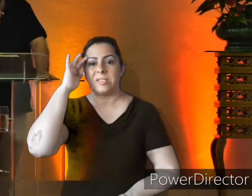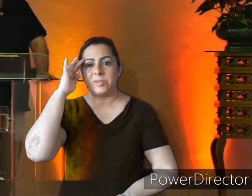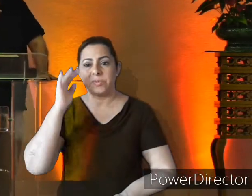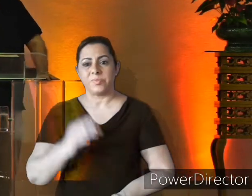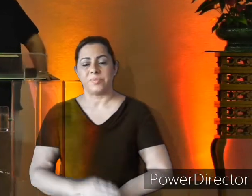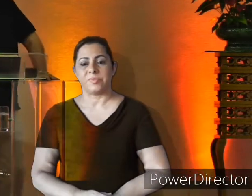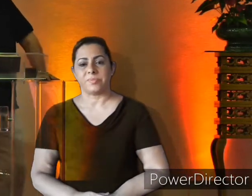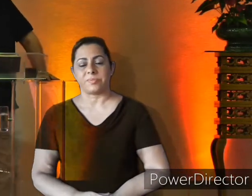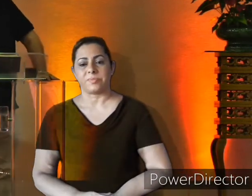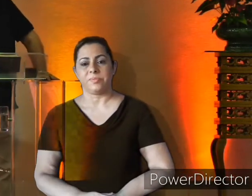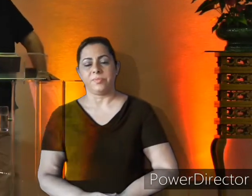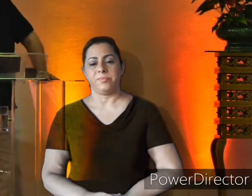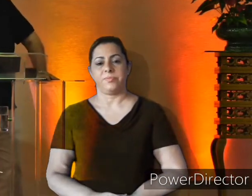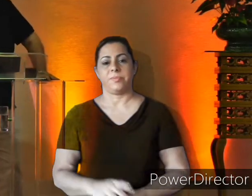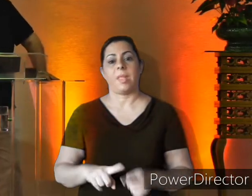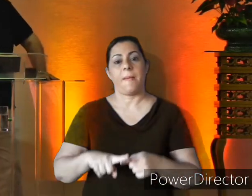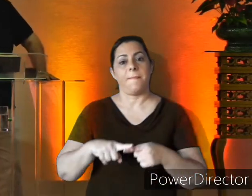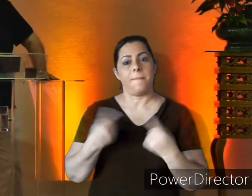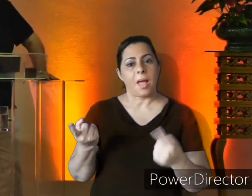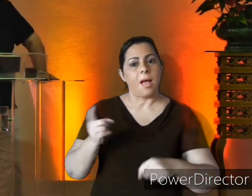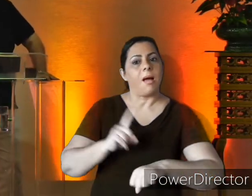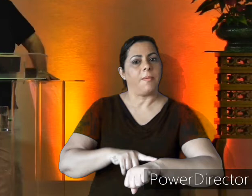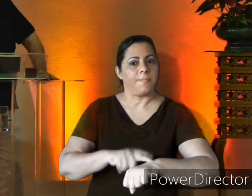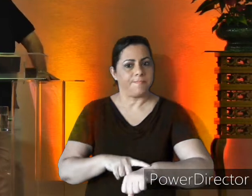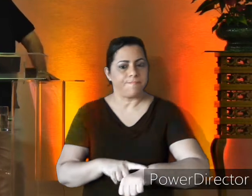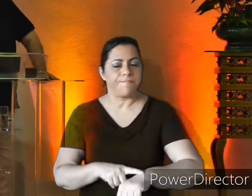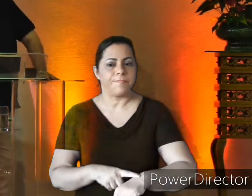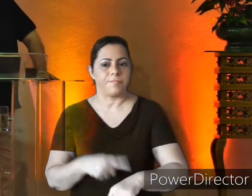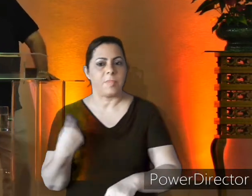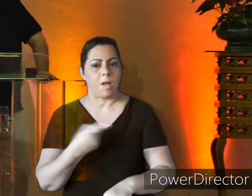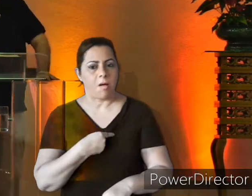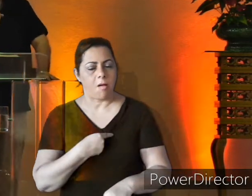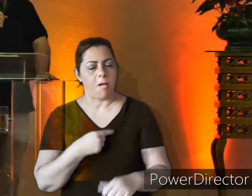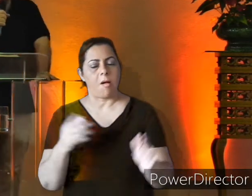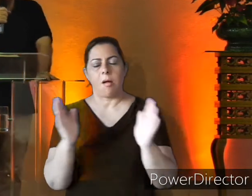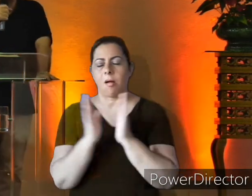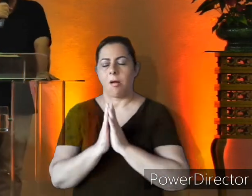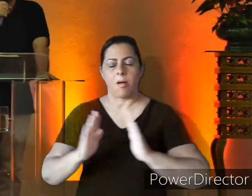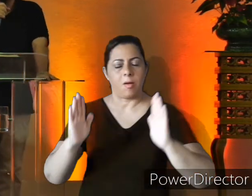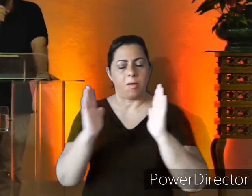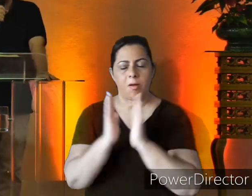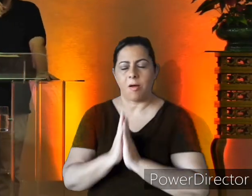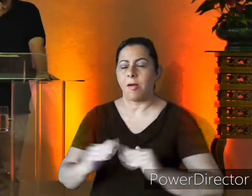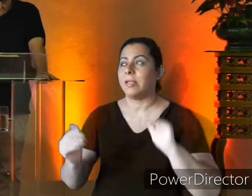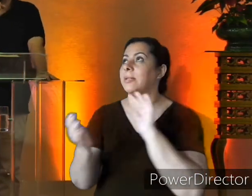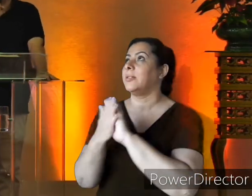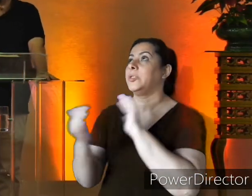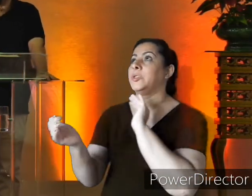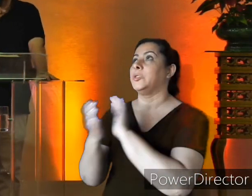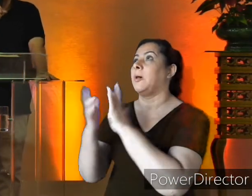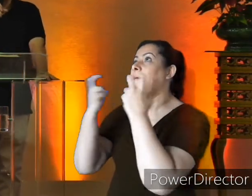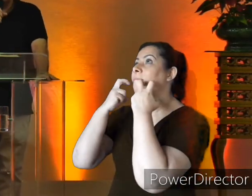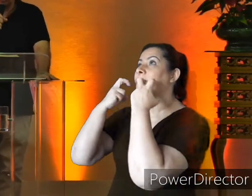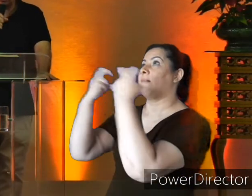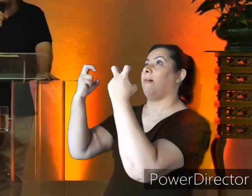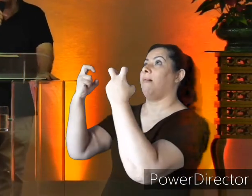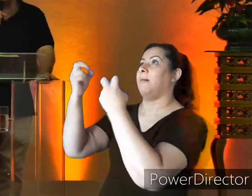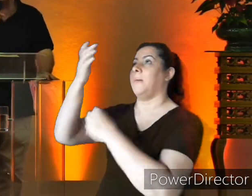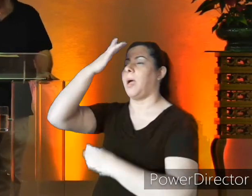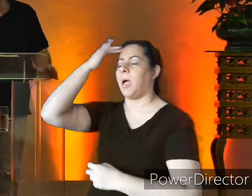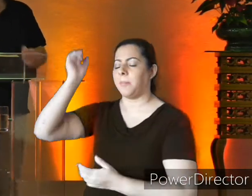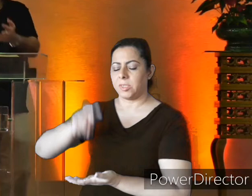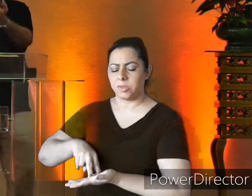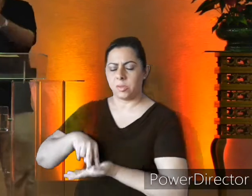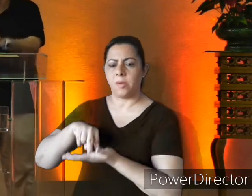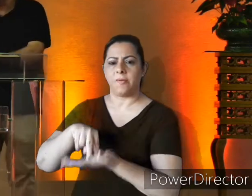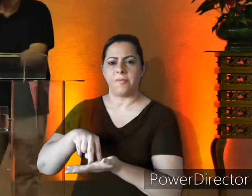que estão de pé, aqueles que estão como Eliseu, homens de Deus, mulheres de Deus, jovens